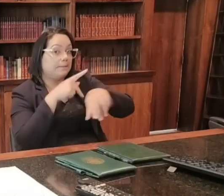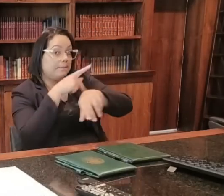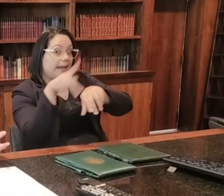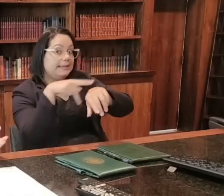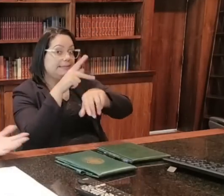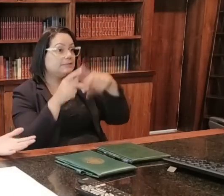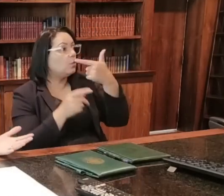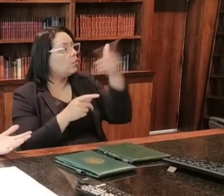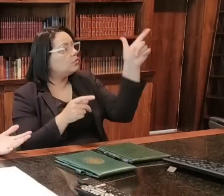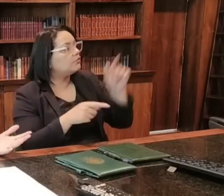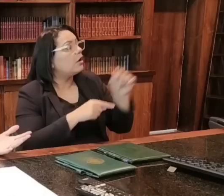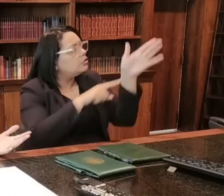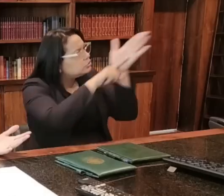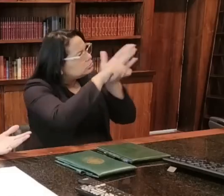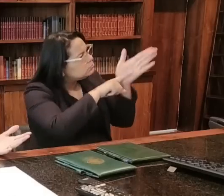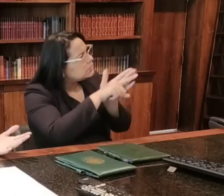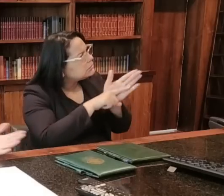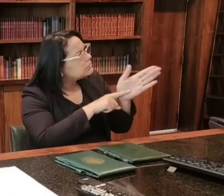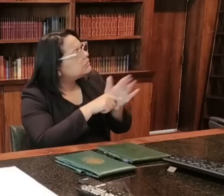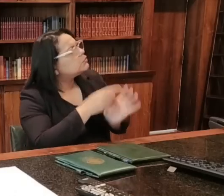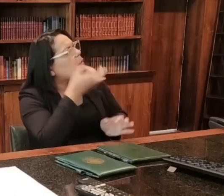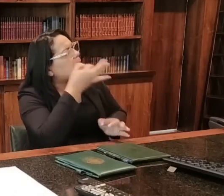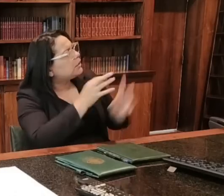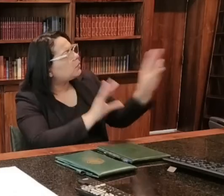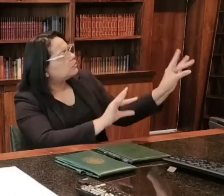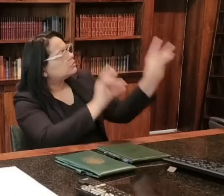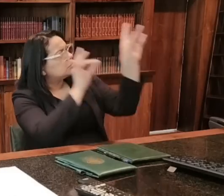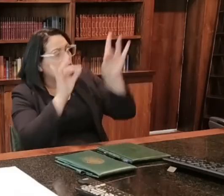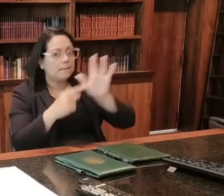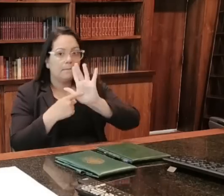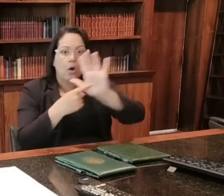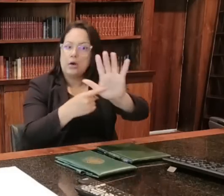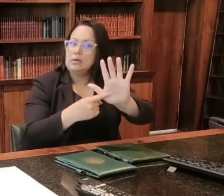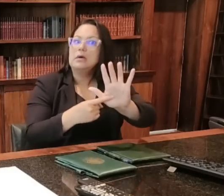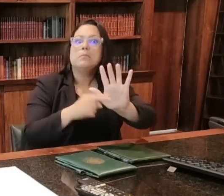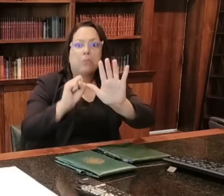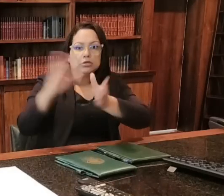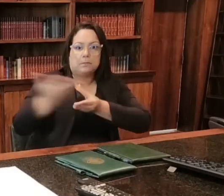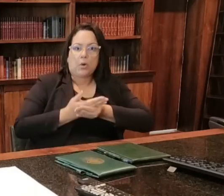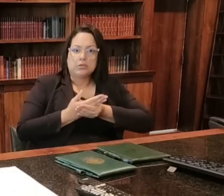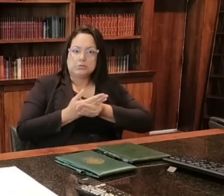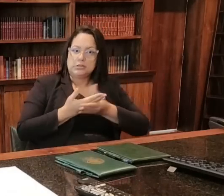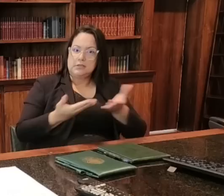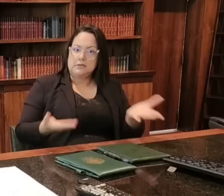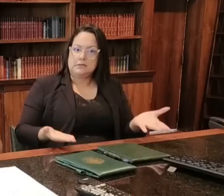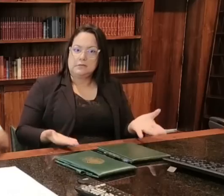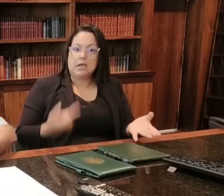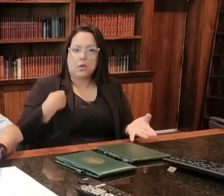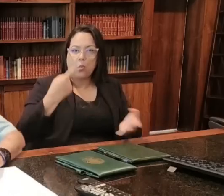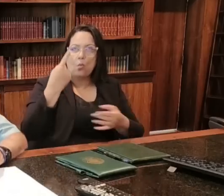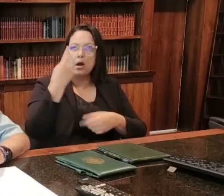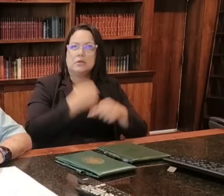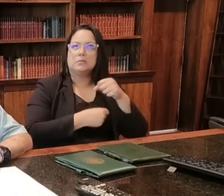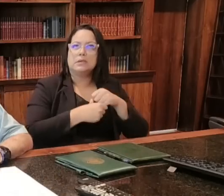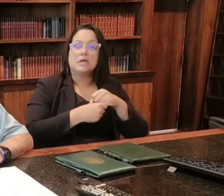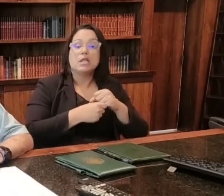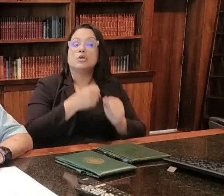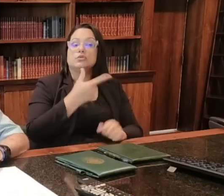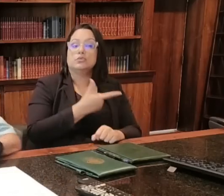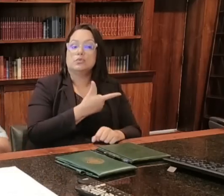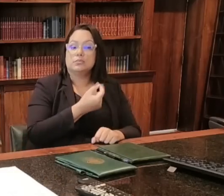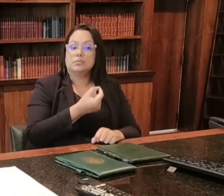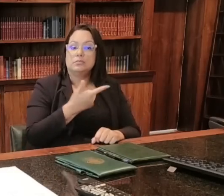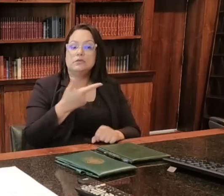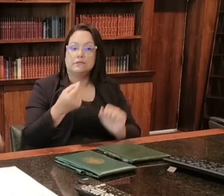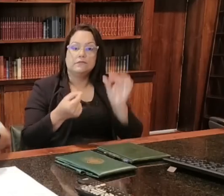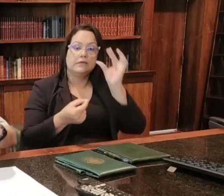disputou as eleições neste ano eles disseram que não participaram dessa construção das ideias apresentadas por bolsonaro